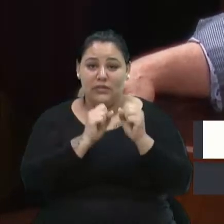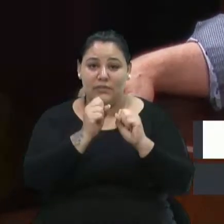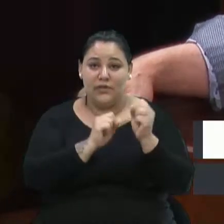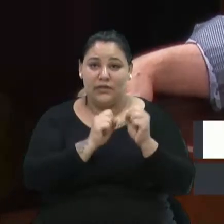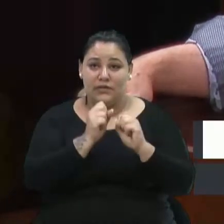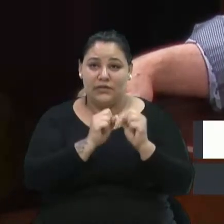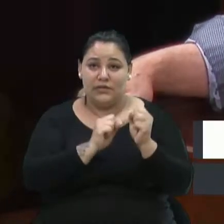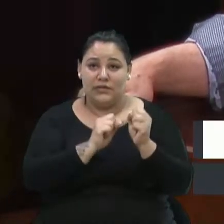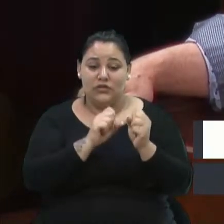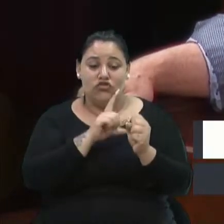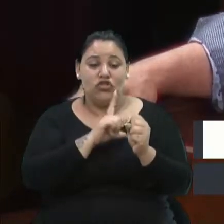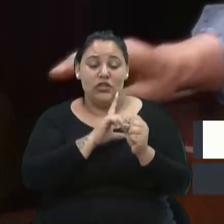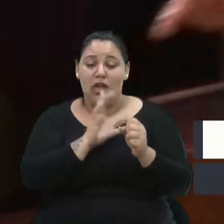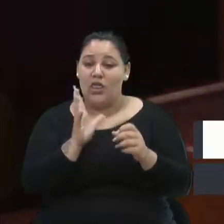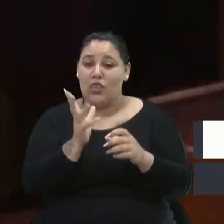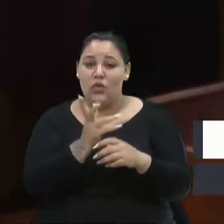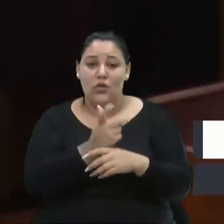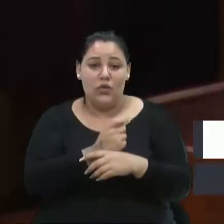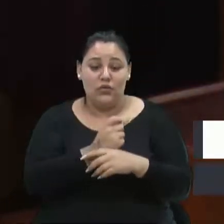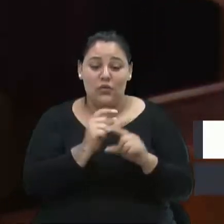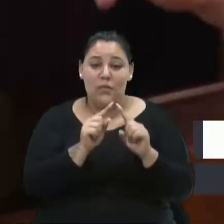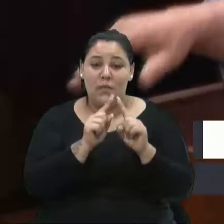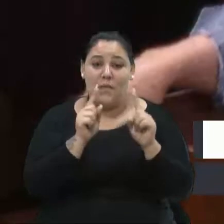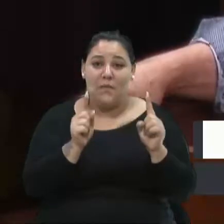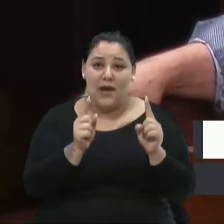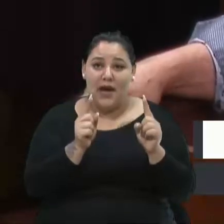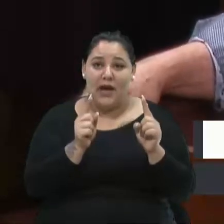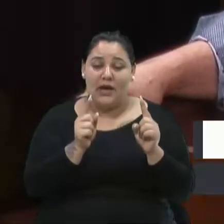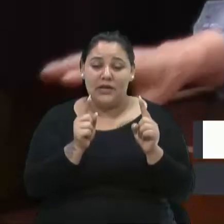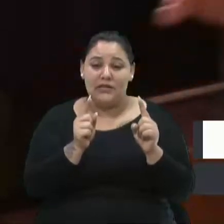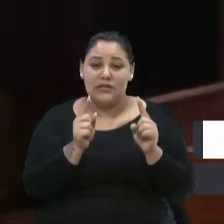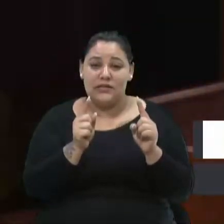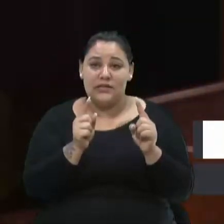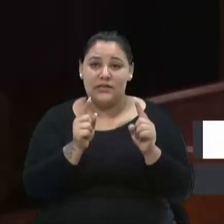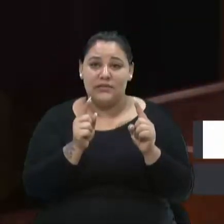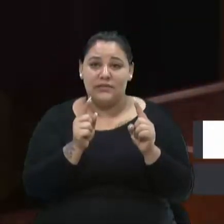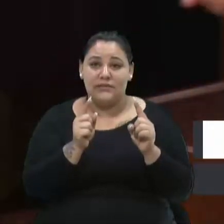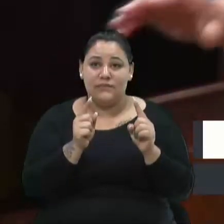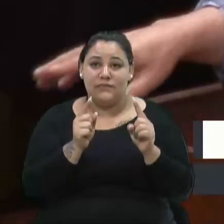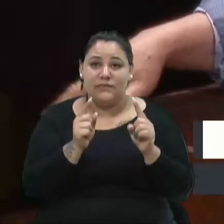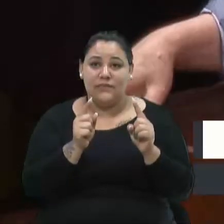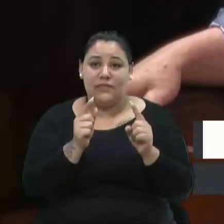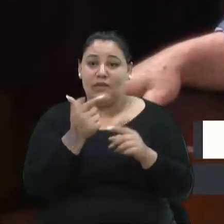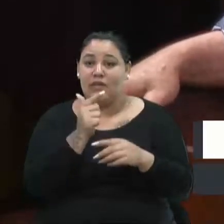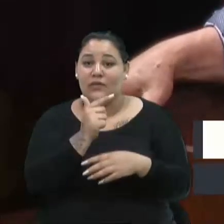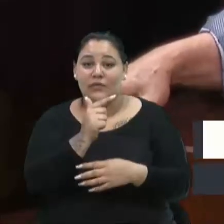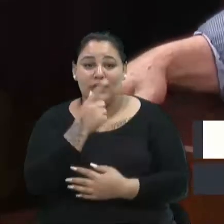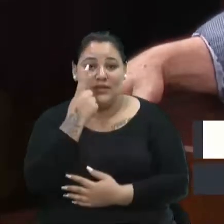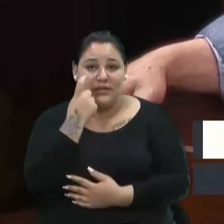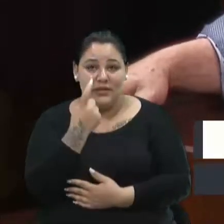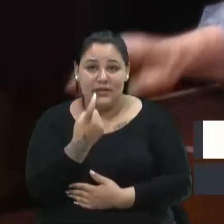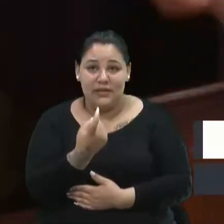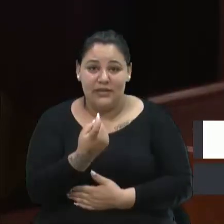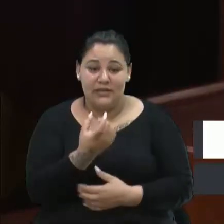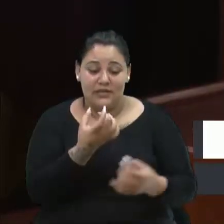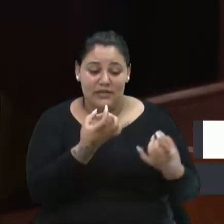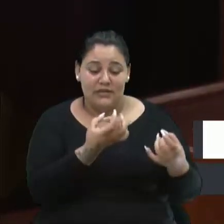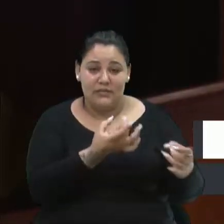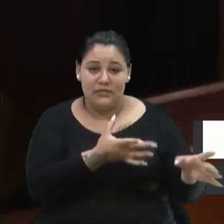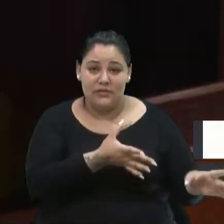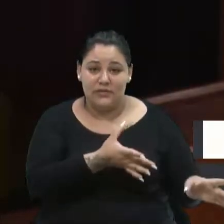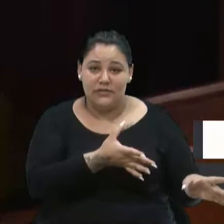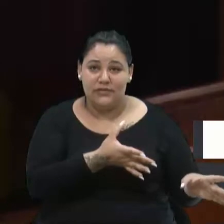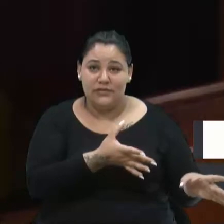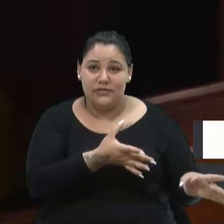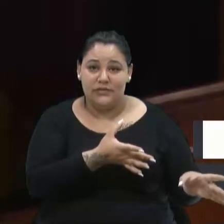1, tinha para todos. Mas quando isso se joga, não se tem interesse, se deixa apodrecer, o